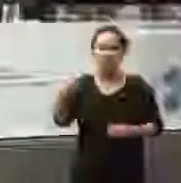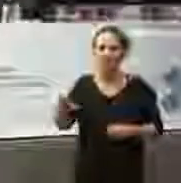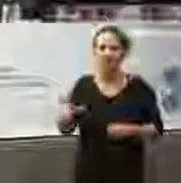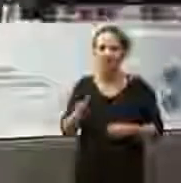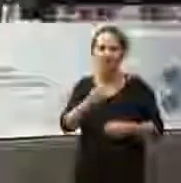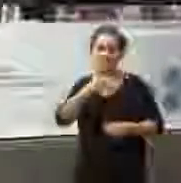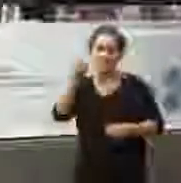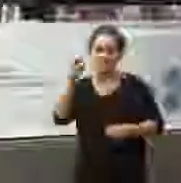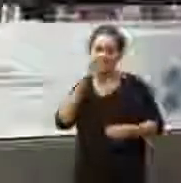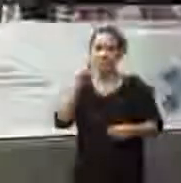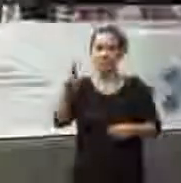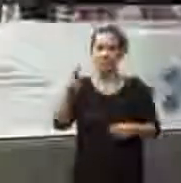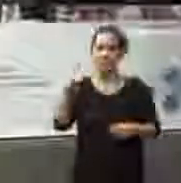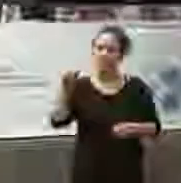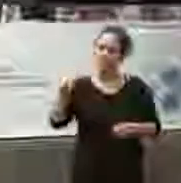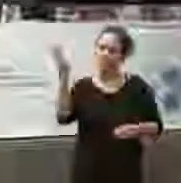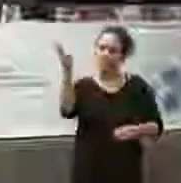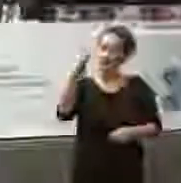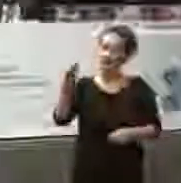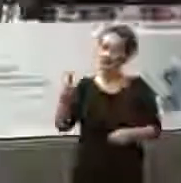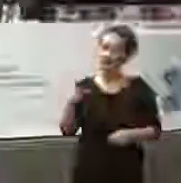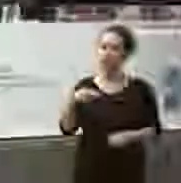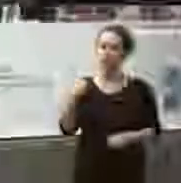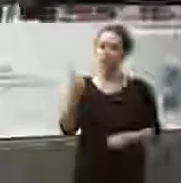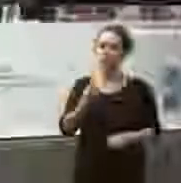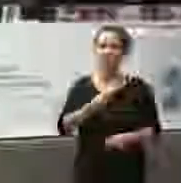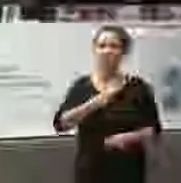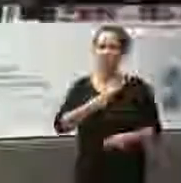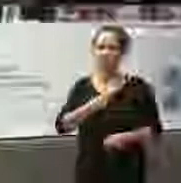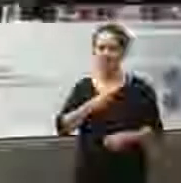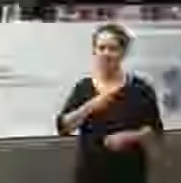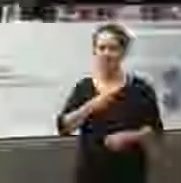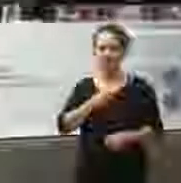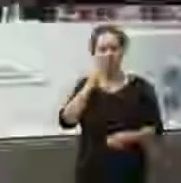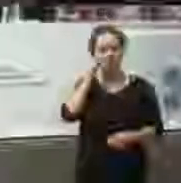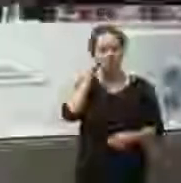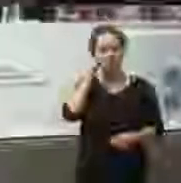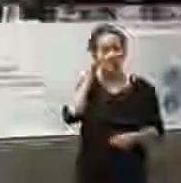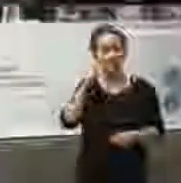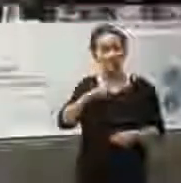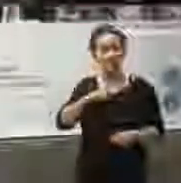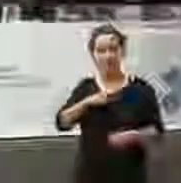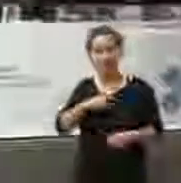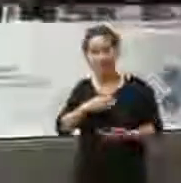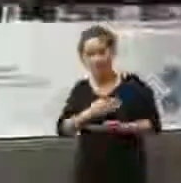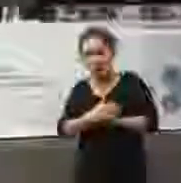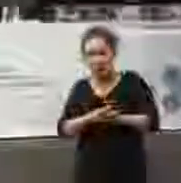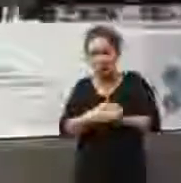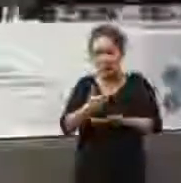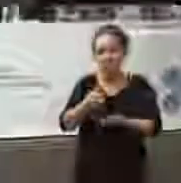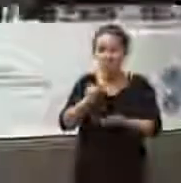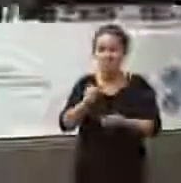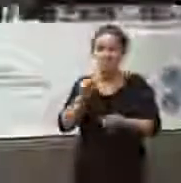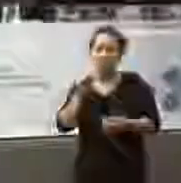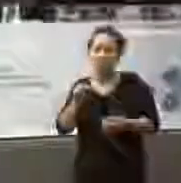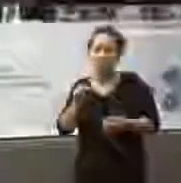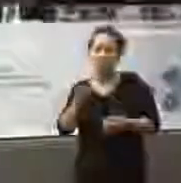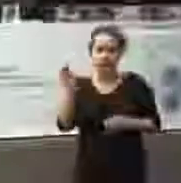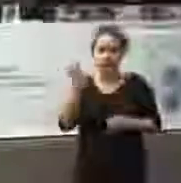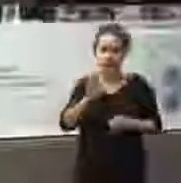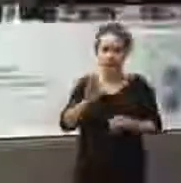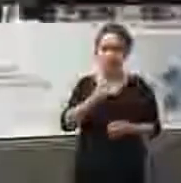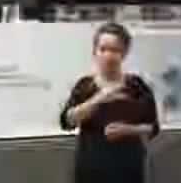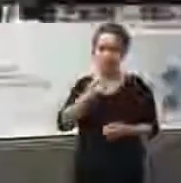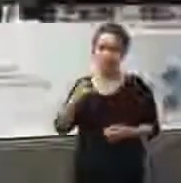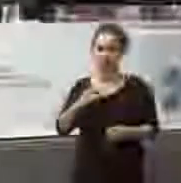no brasil a gente gasta em torno de 10% ou 10 pontos percentuais do pib com saúde